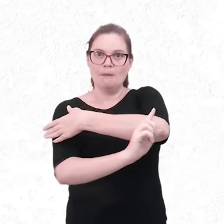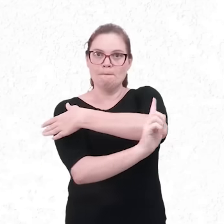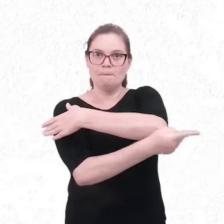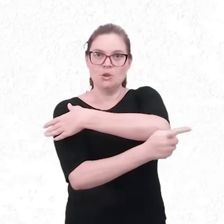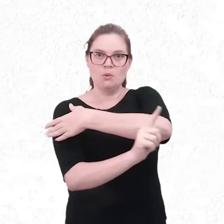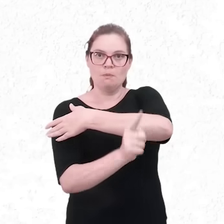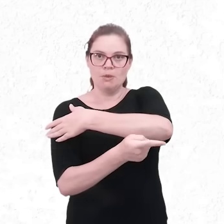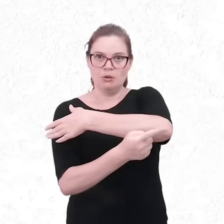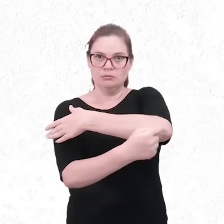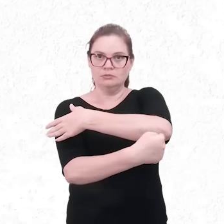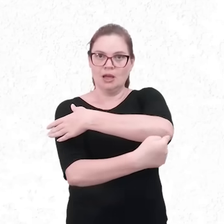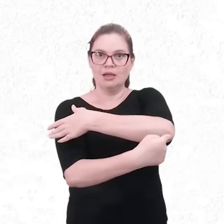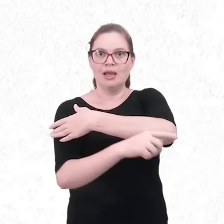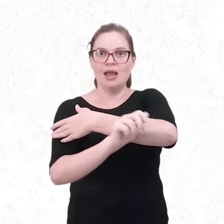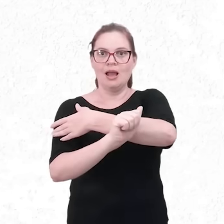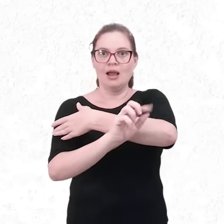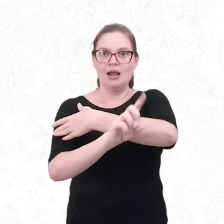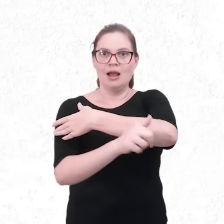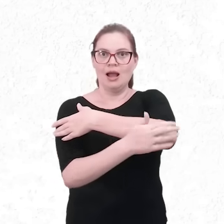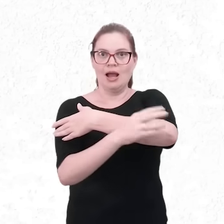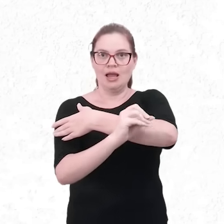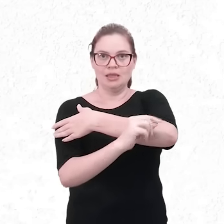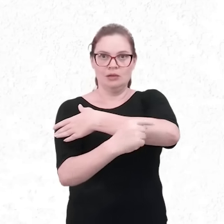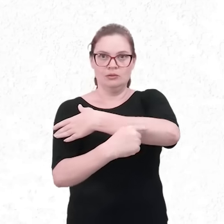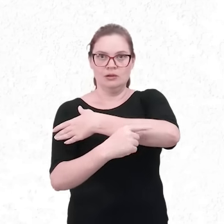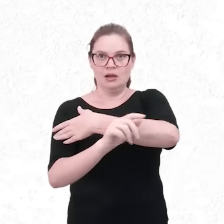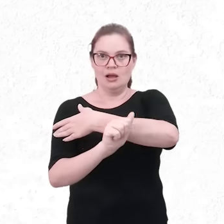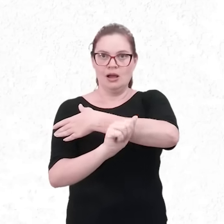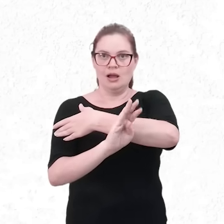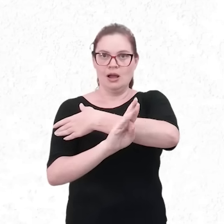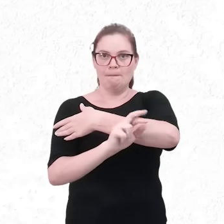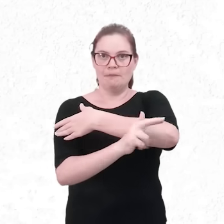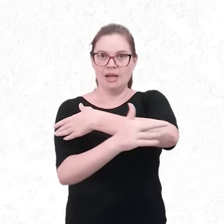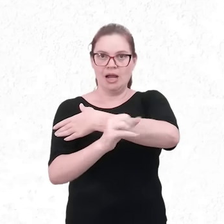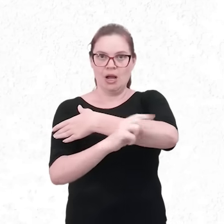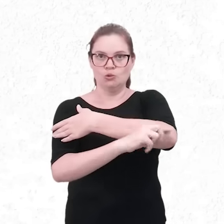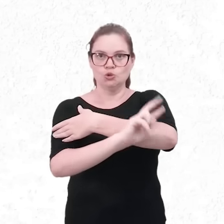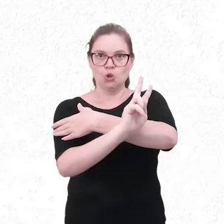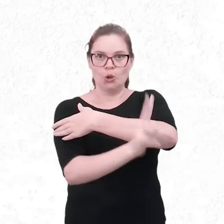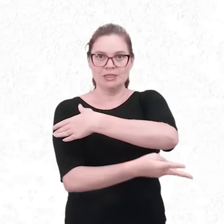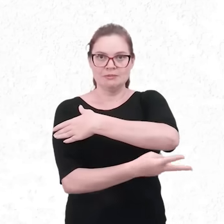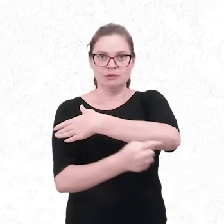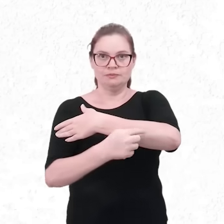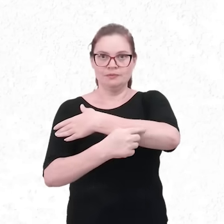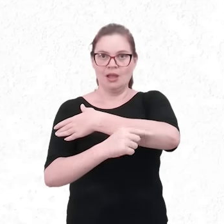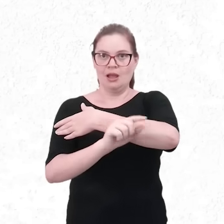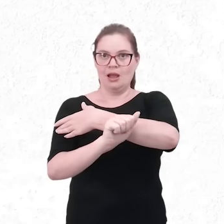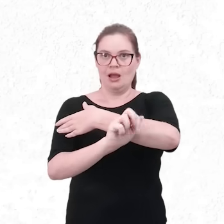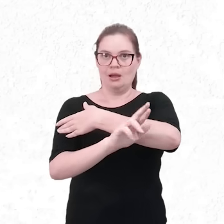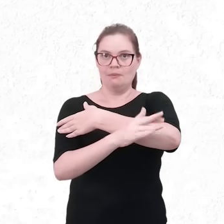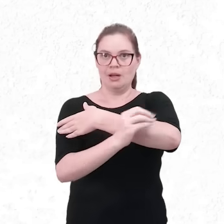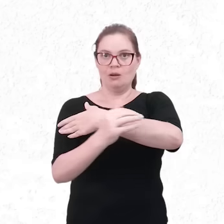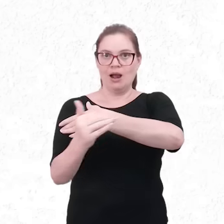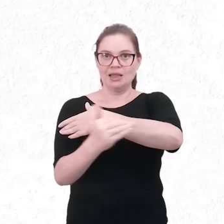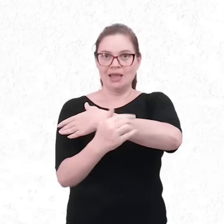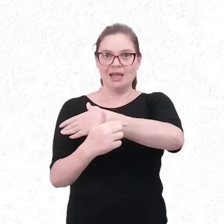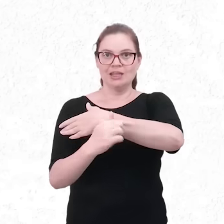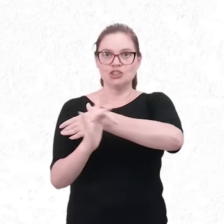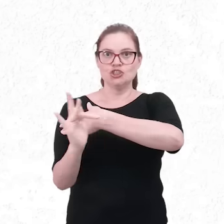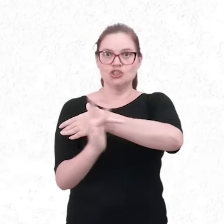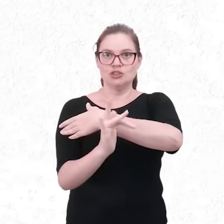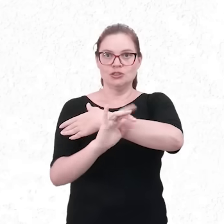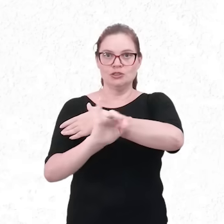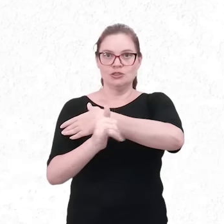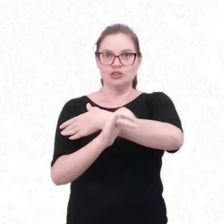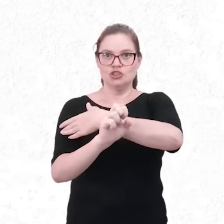Abraão, 2000 anos. De Abraão a Jesus, 2000 anos. De Jesus até hoje, 2000